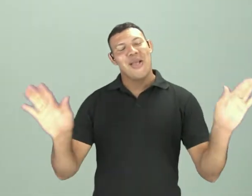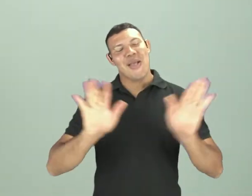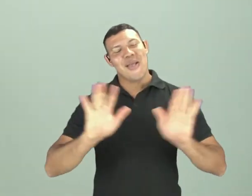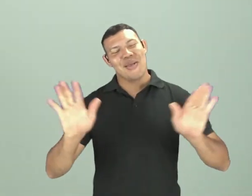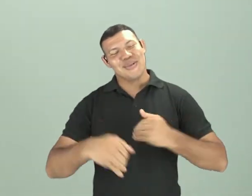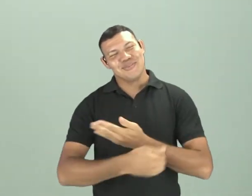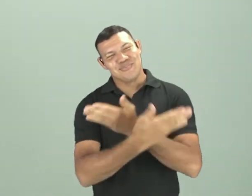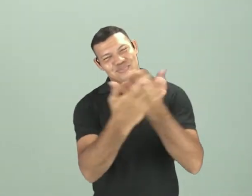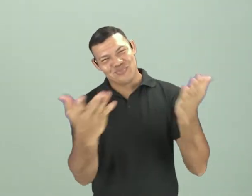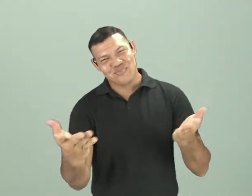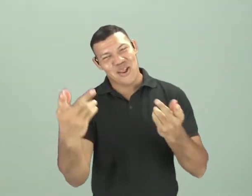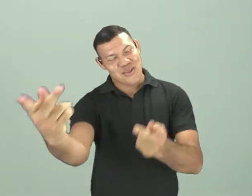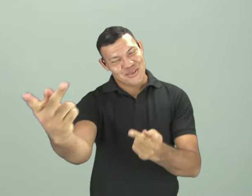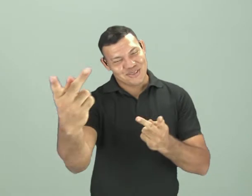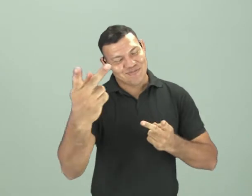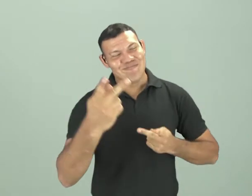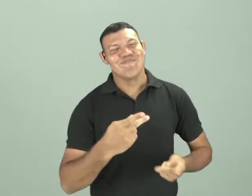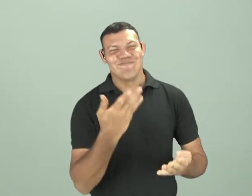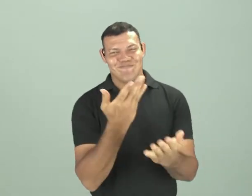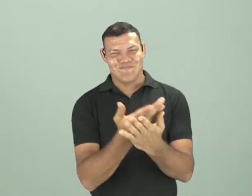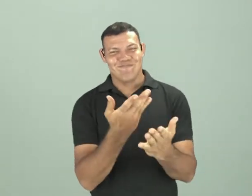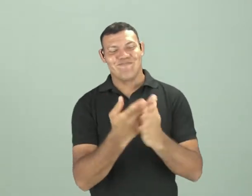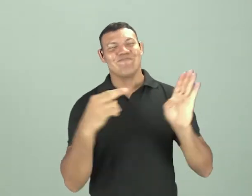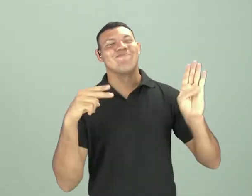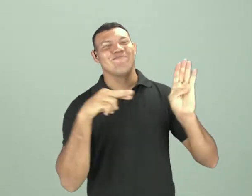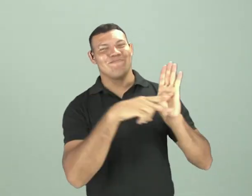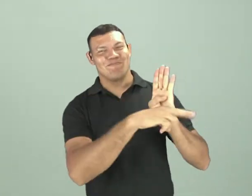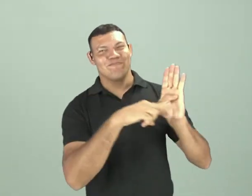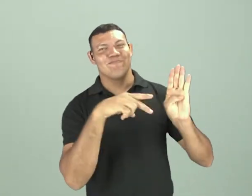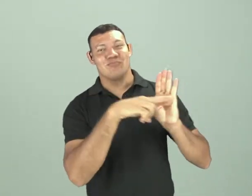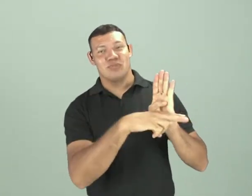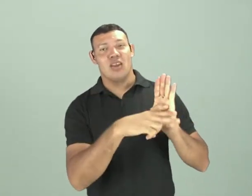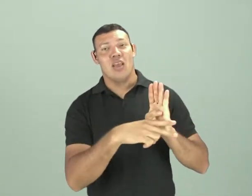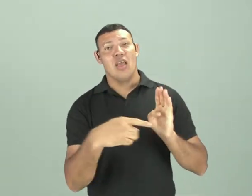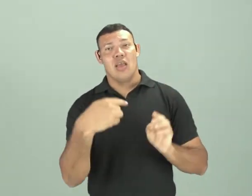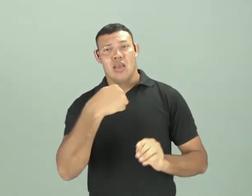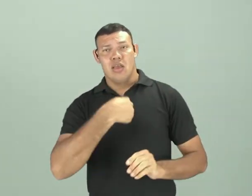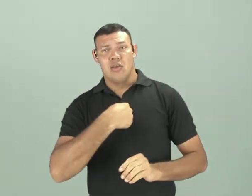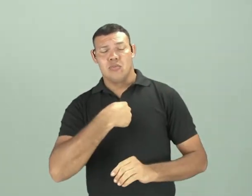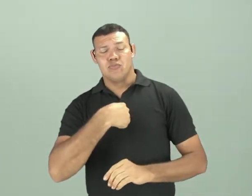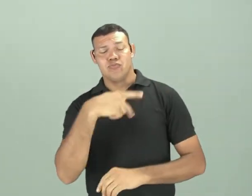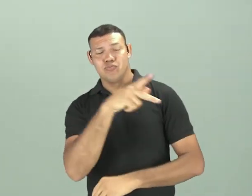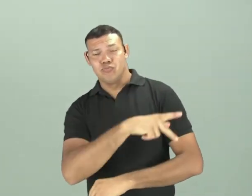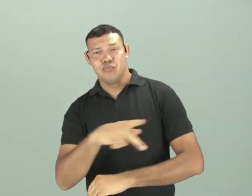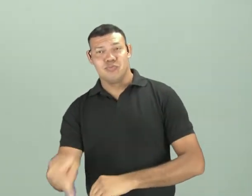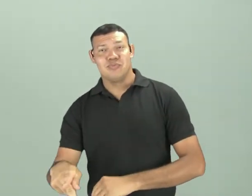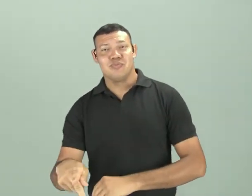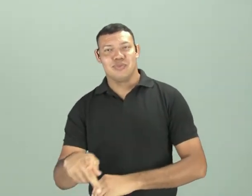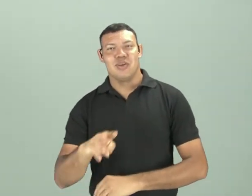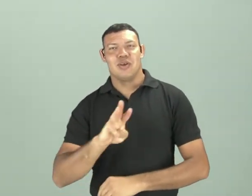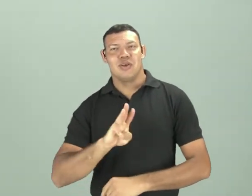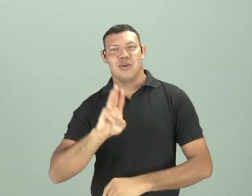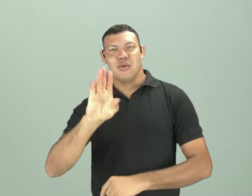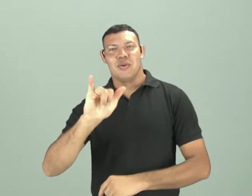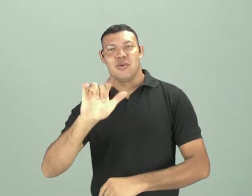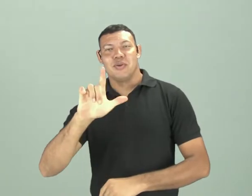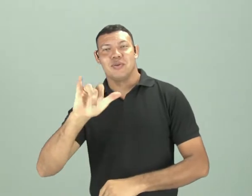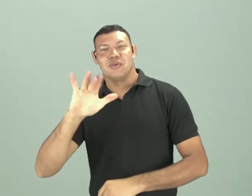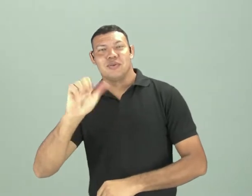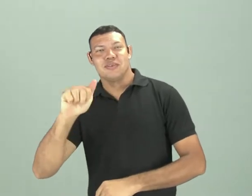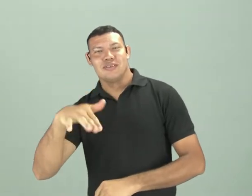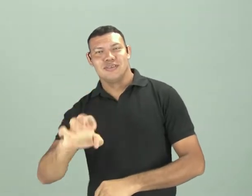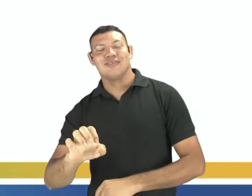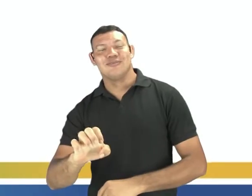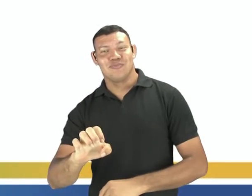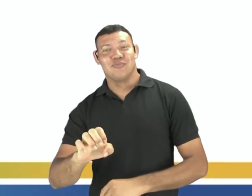Olá a todos, seja bem-vindo a mais uma aula de Biologia. Sou a professora Williane e hoje vamos estar estudando o